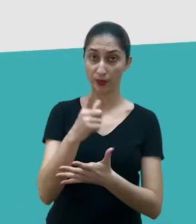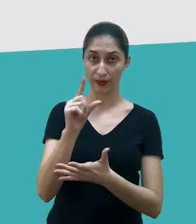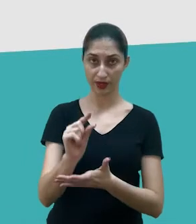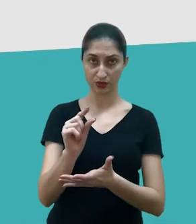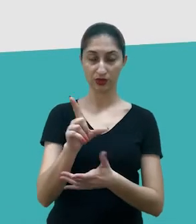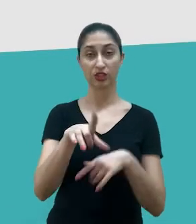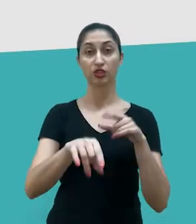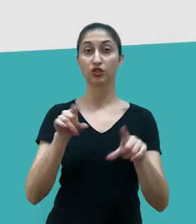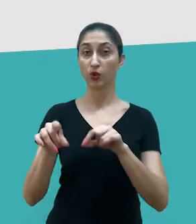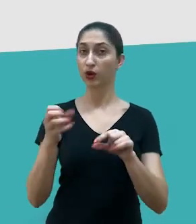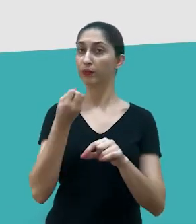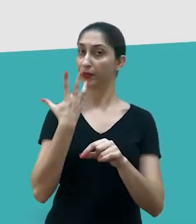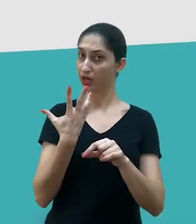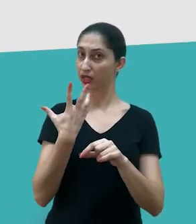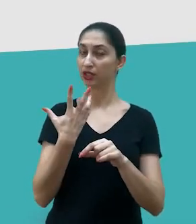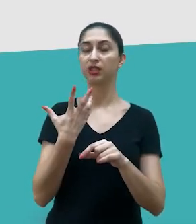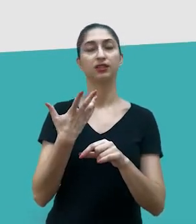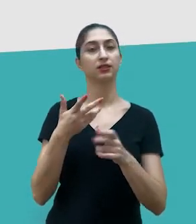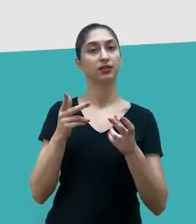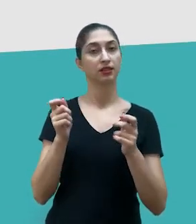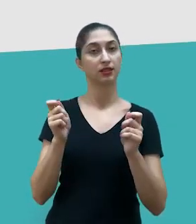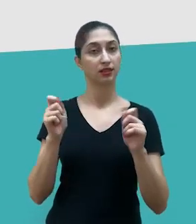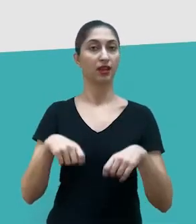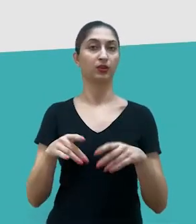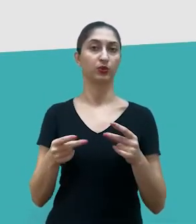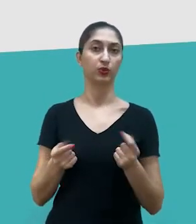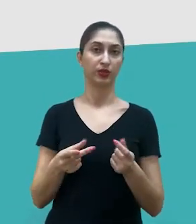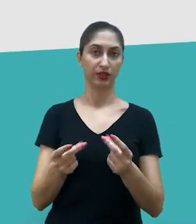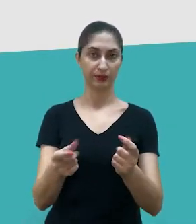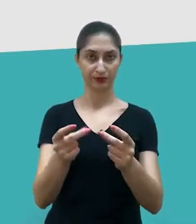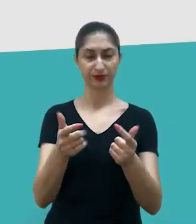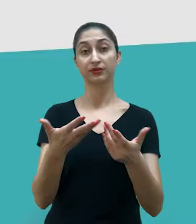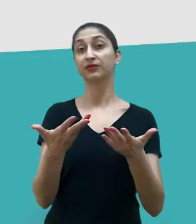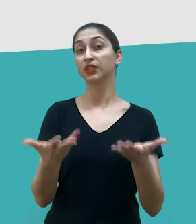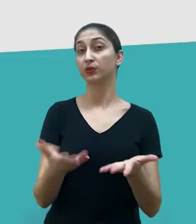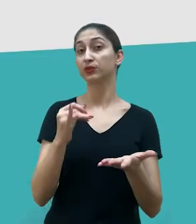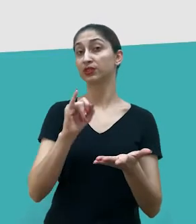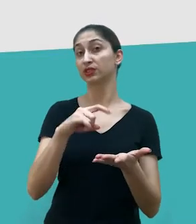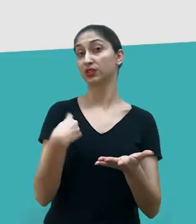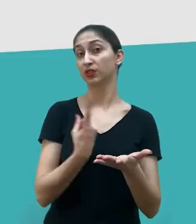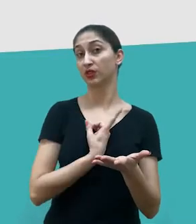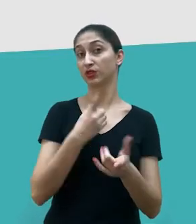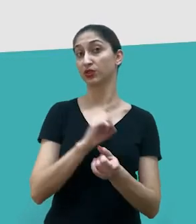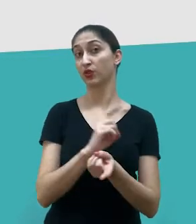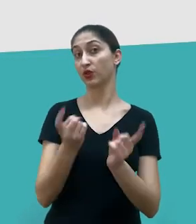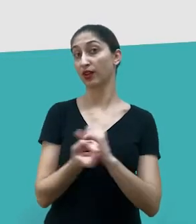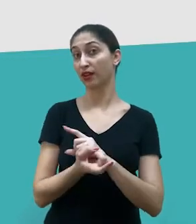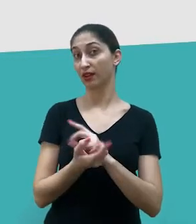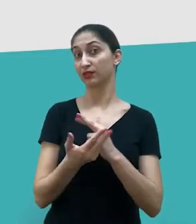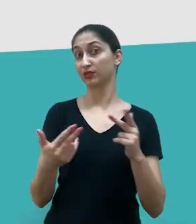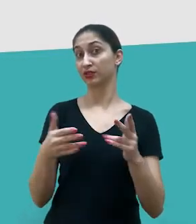bem e faça durar. E aí, que tal se a gente invertesse a lógica